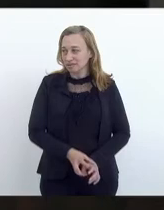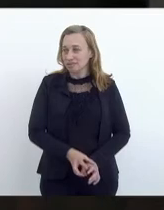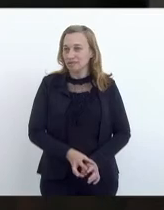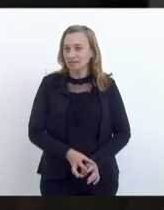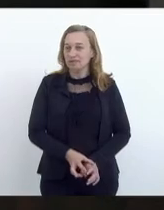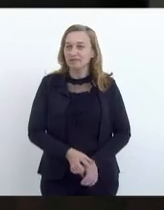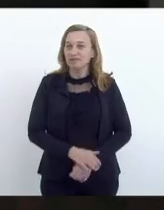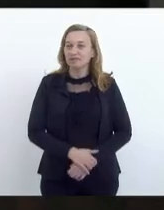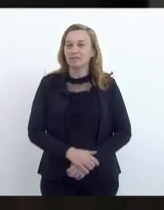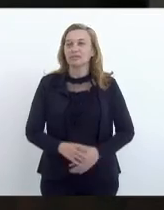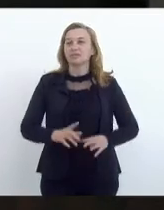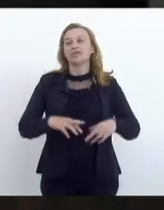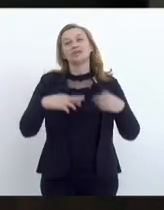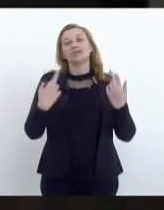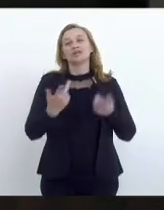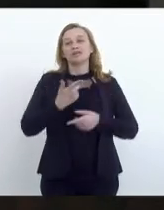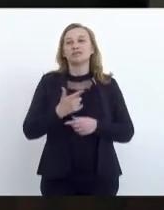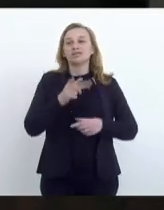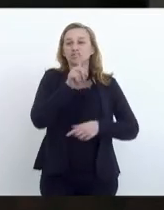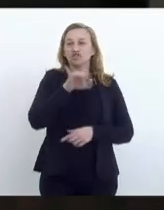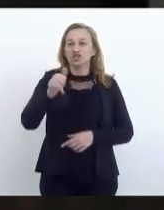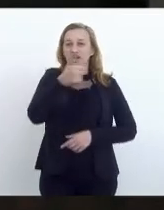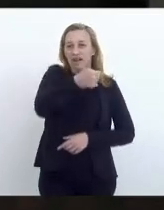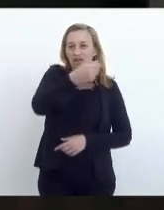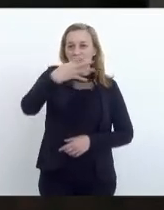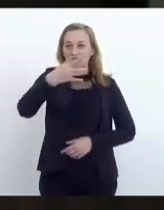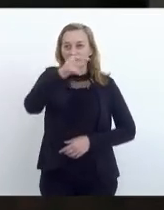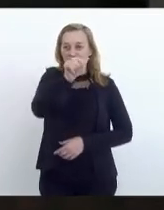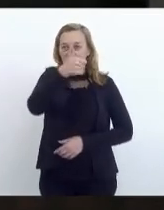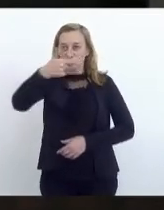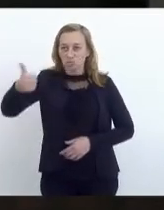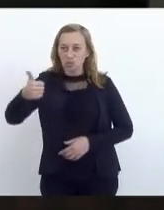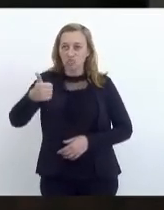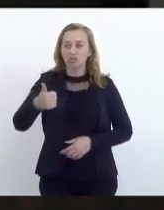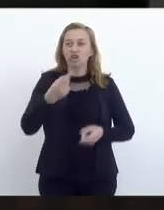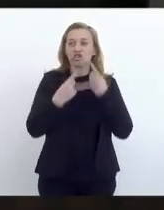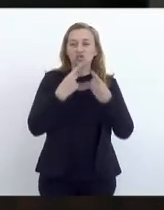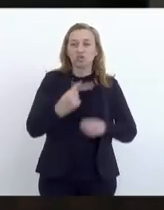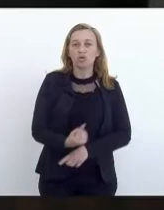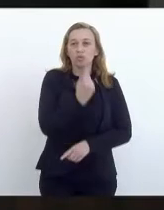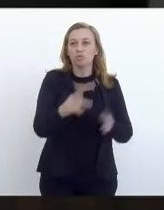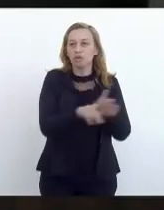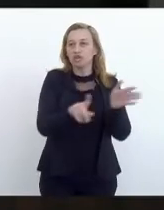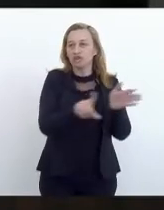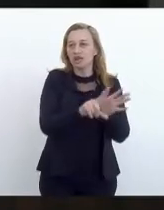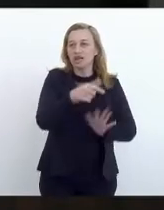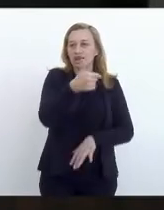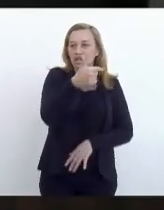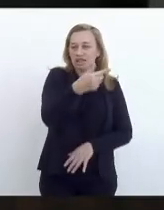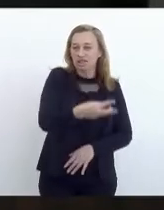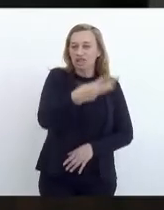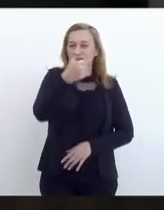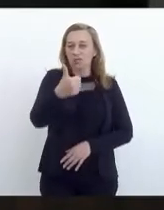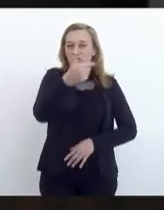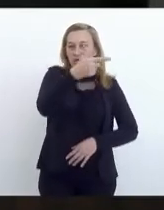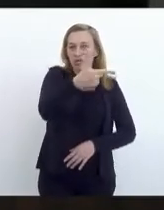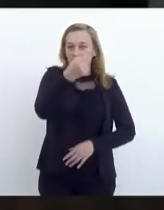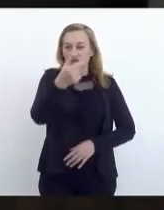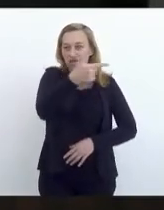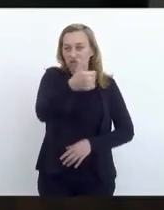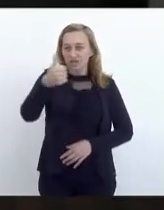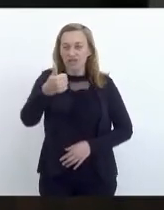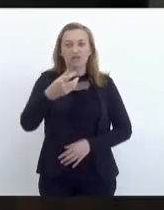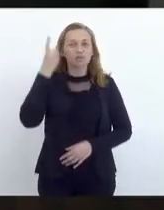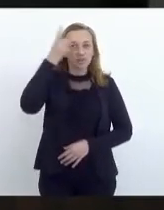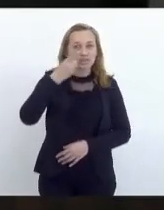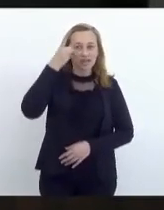Anuncio, sessão ordinária do dia 14 de outubro de 21, em regime de urgência, em discussão única, projeto de lei 3120 de 20, de autoria do